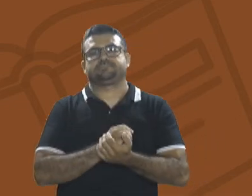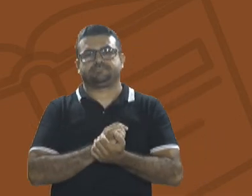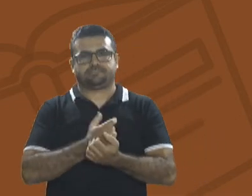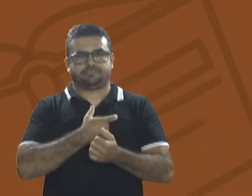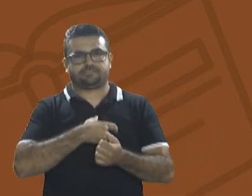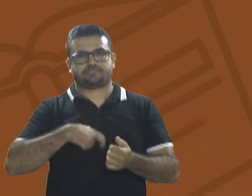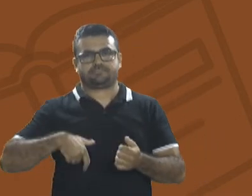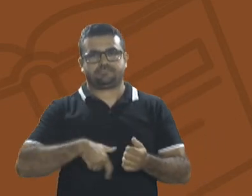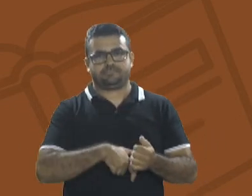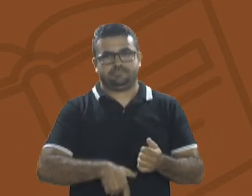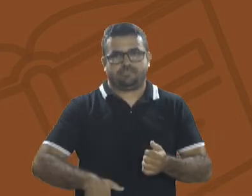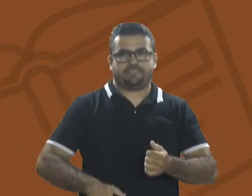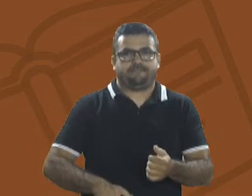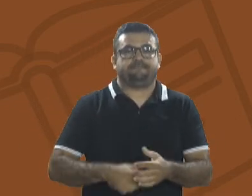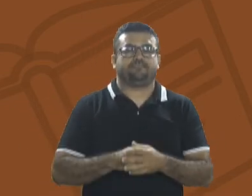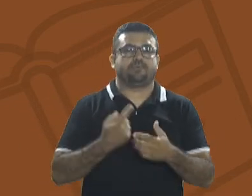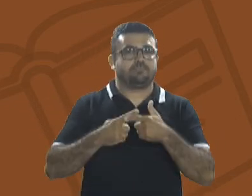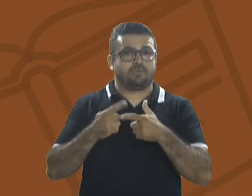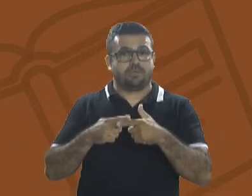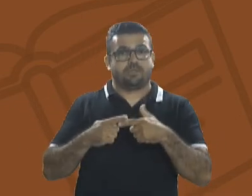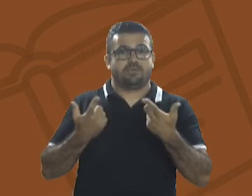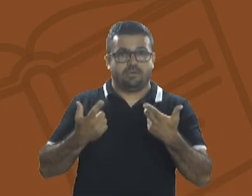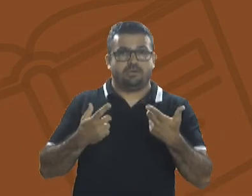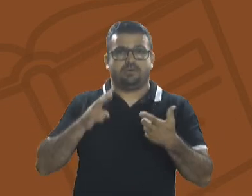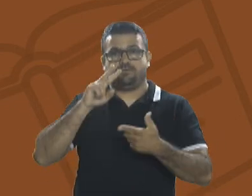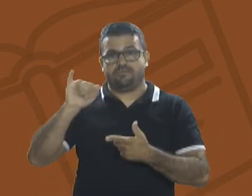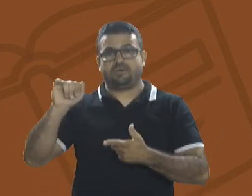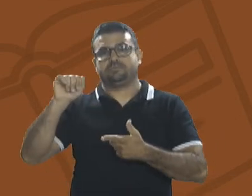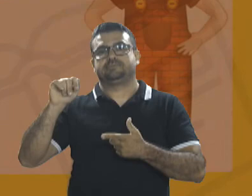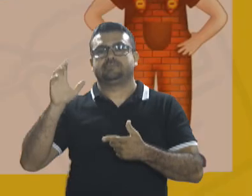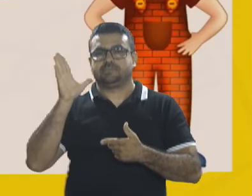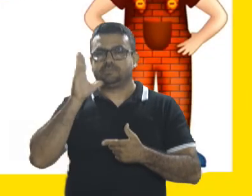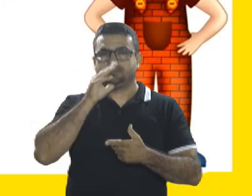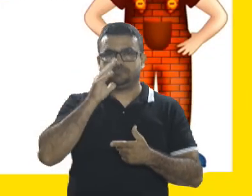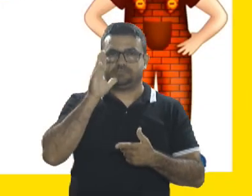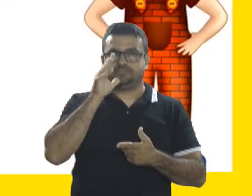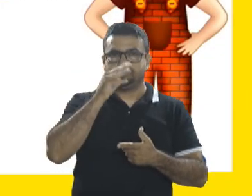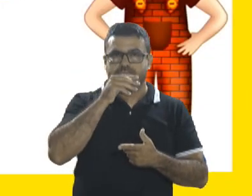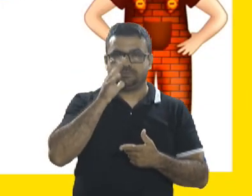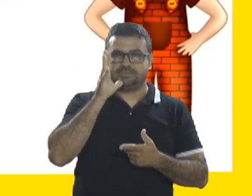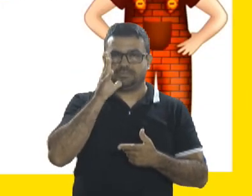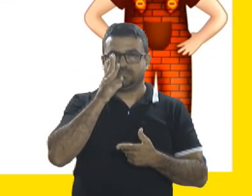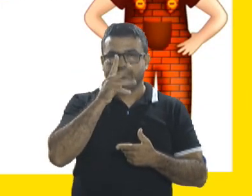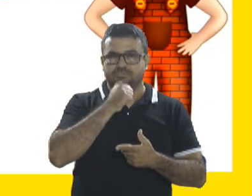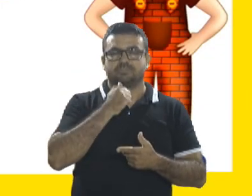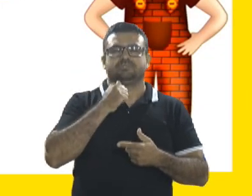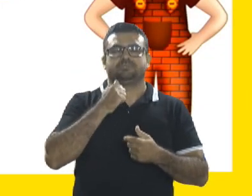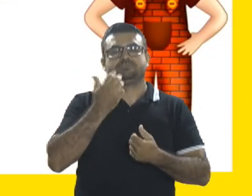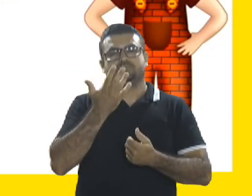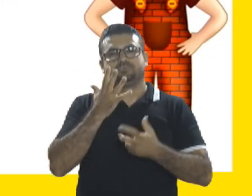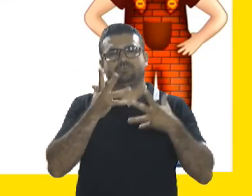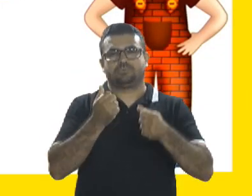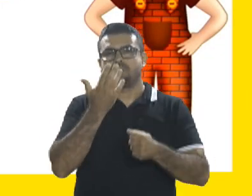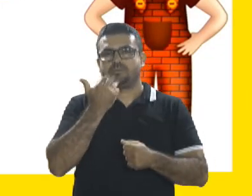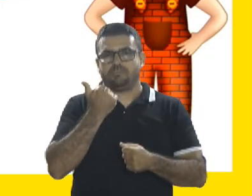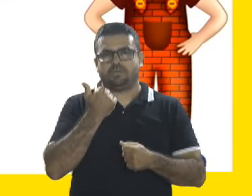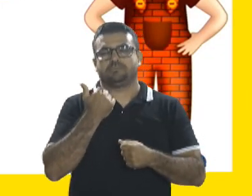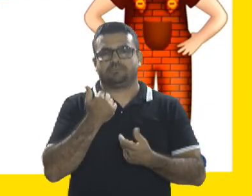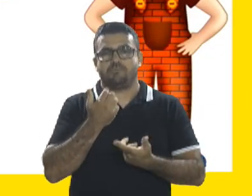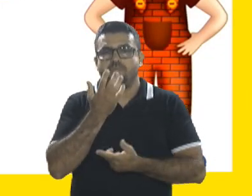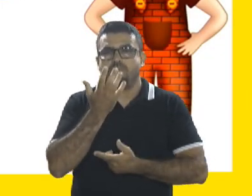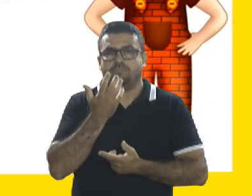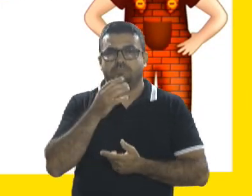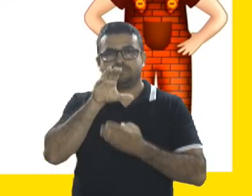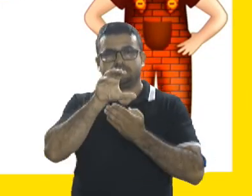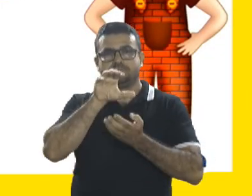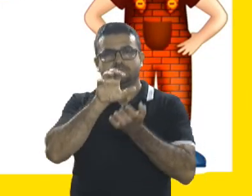naquele processo, porque vai demorar para esse alimento ser digerido. Ó, mastigar os alimentos demora em torno de